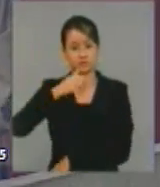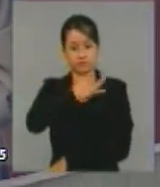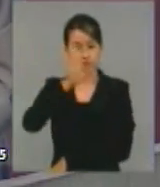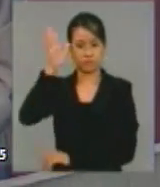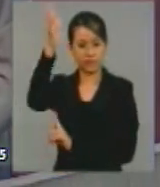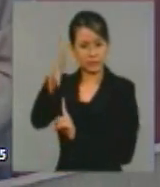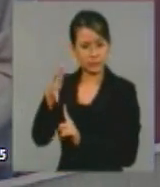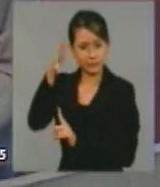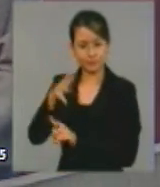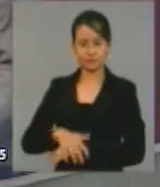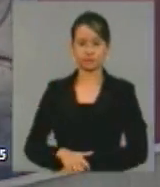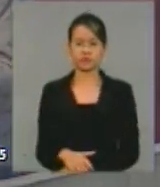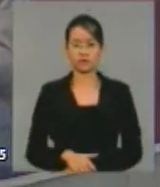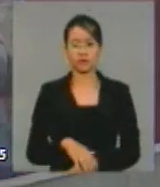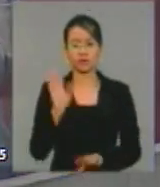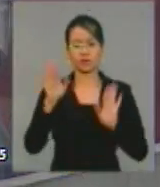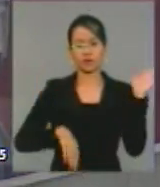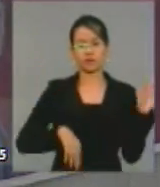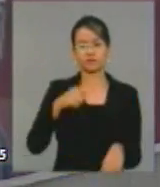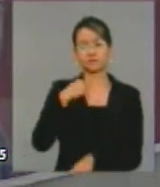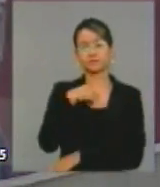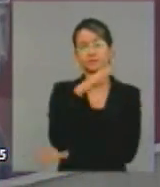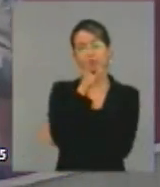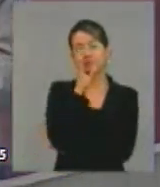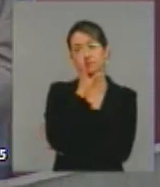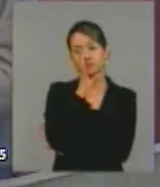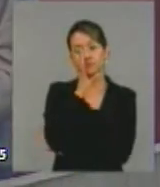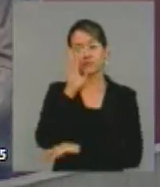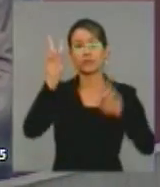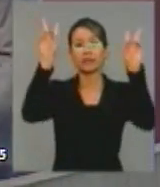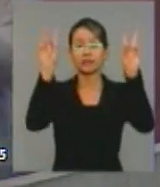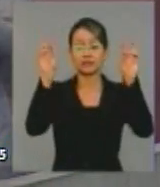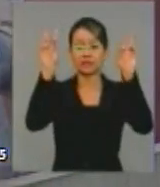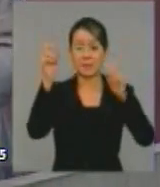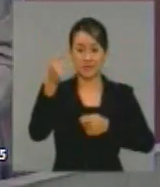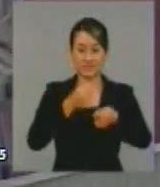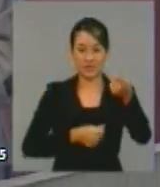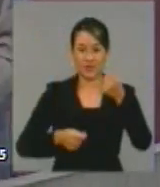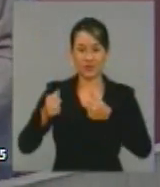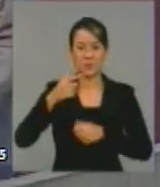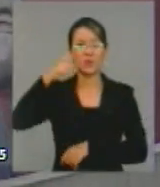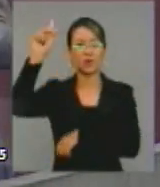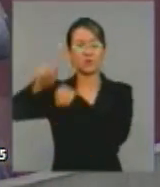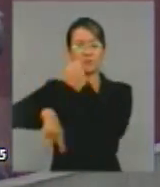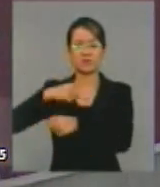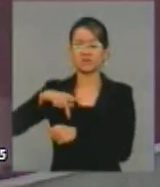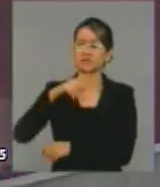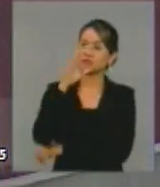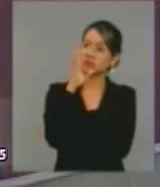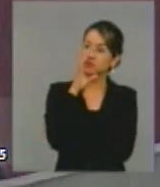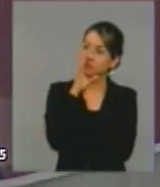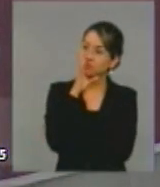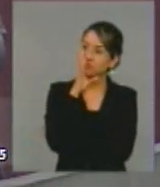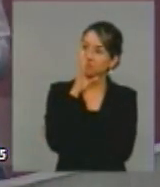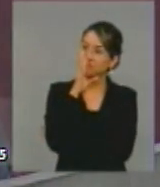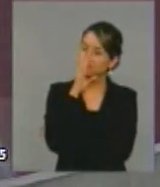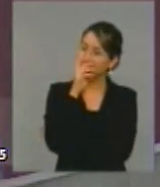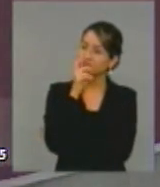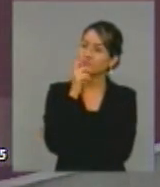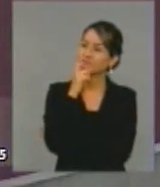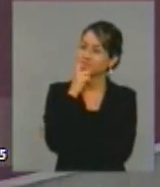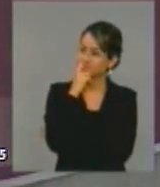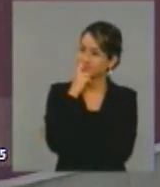para conversar, quando eu fico olhando os temas econômicos em debate, às vezes em outros países, eu fico pensando, nossa, a agenda no Ceará